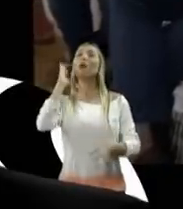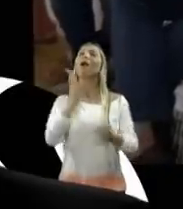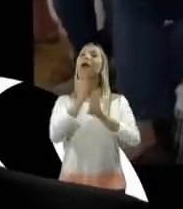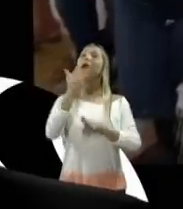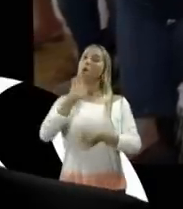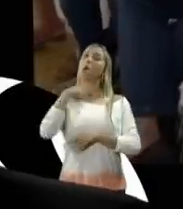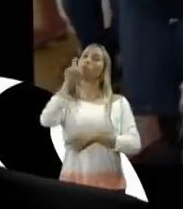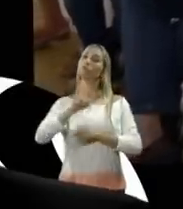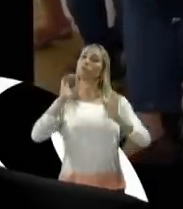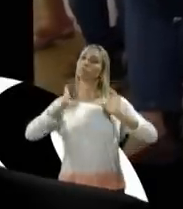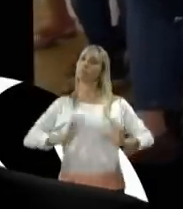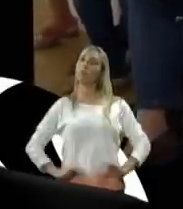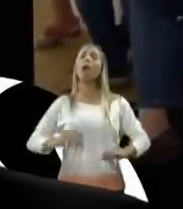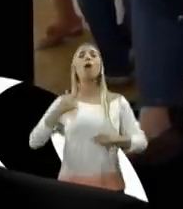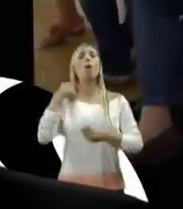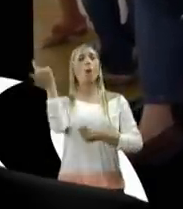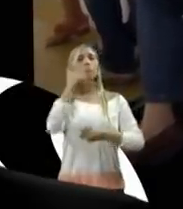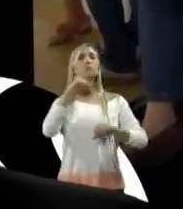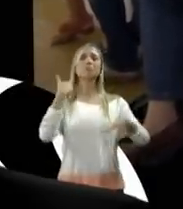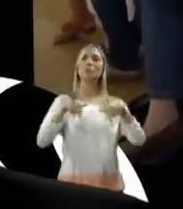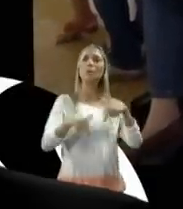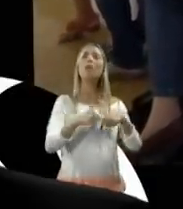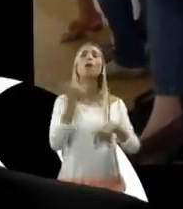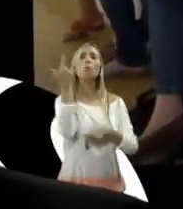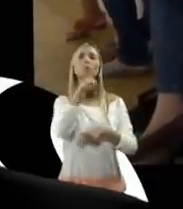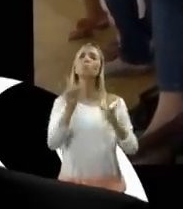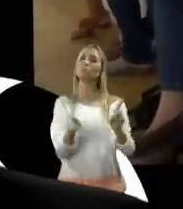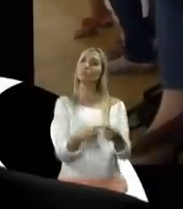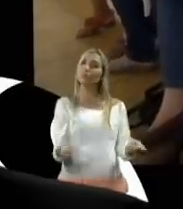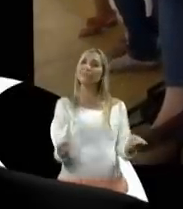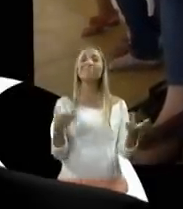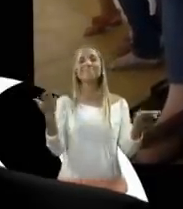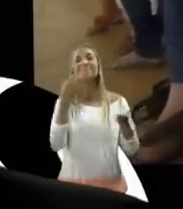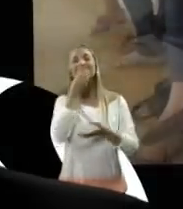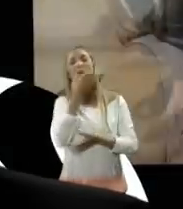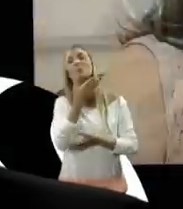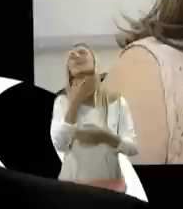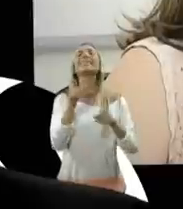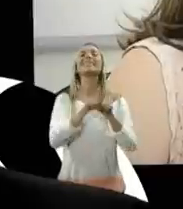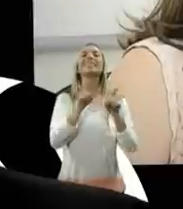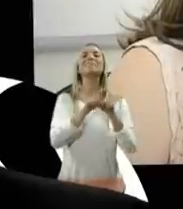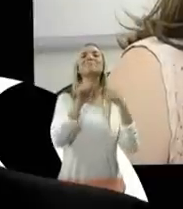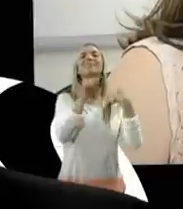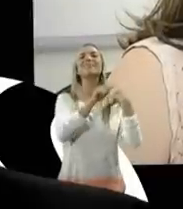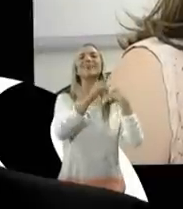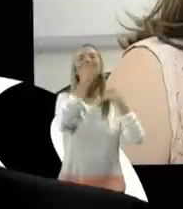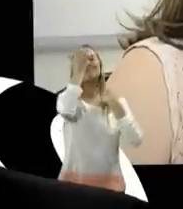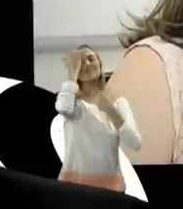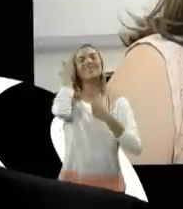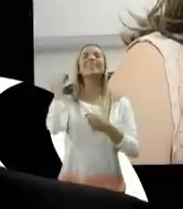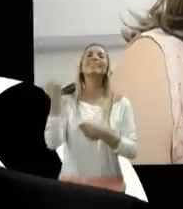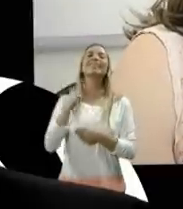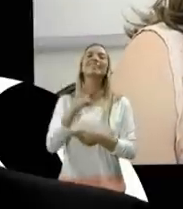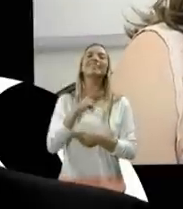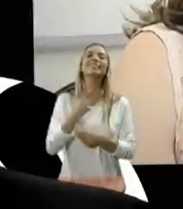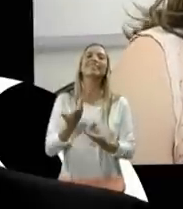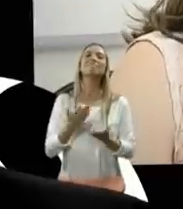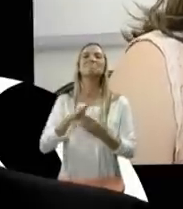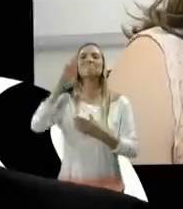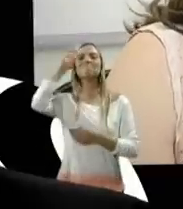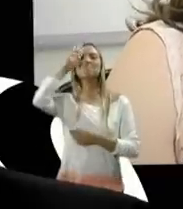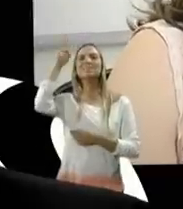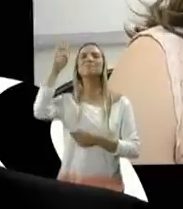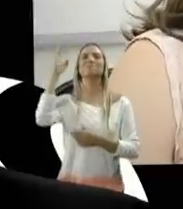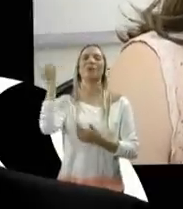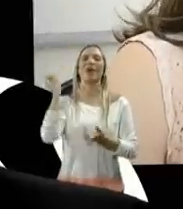que ele é capaz, ele pode trabalhar. Nós estamos fazendo primeiramente o acesso,